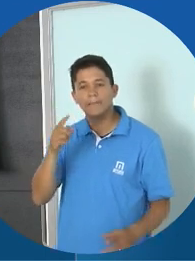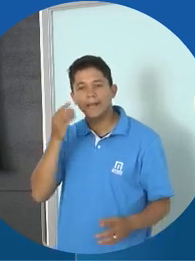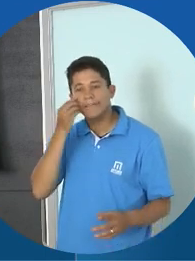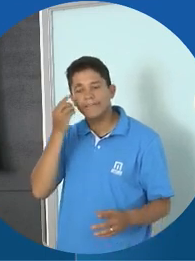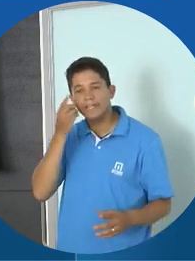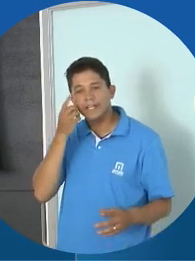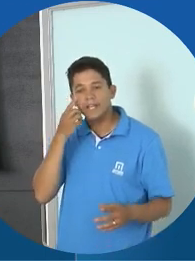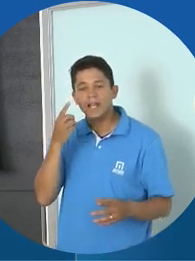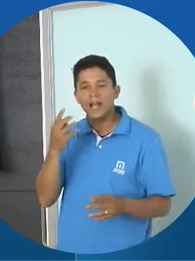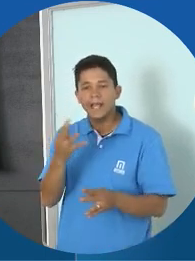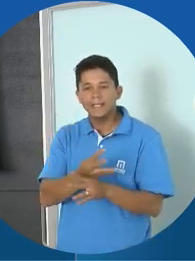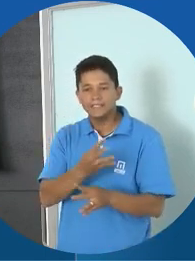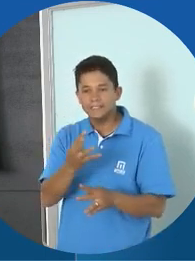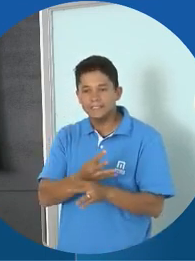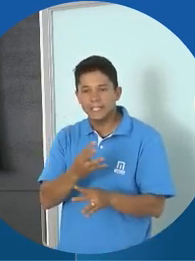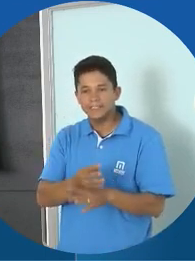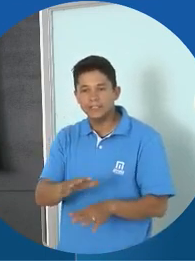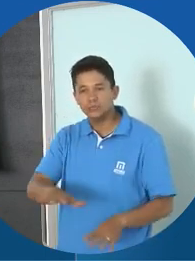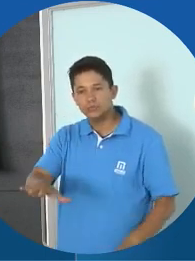de recalque.